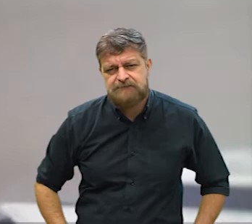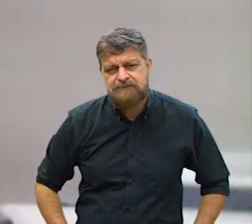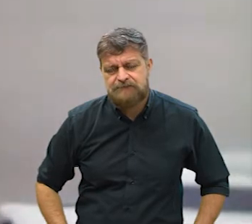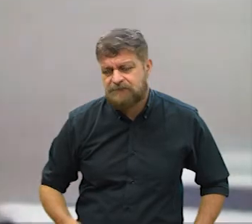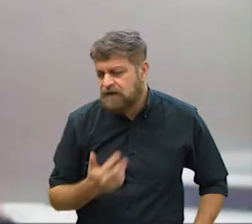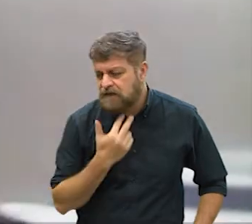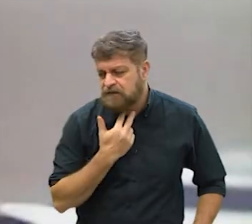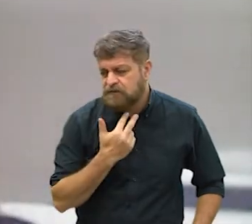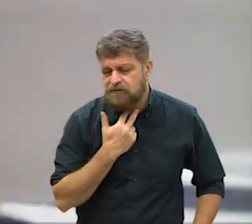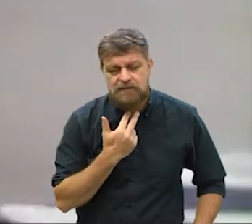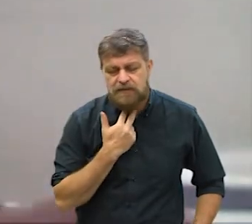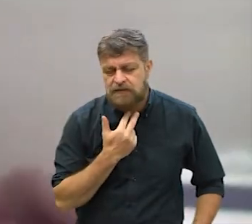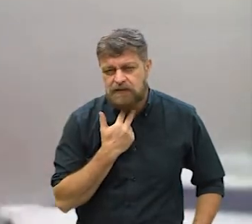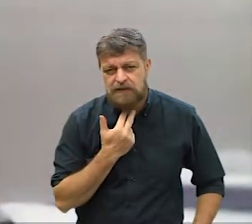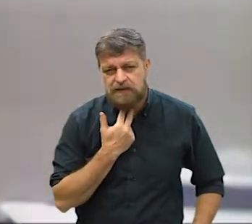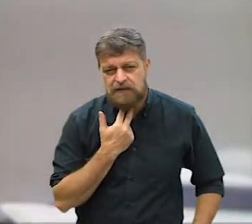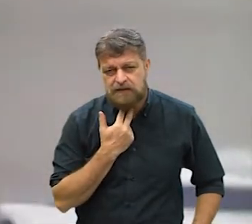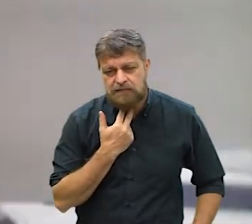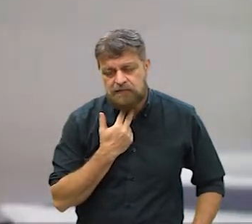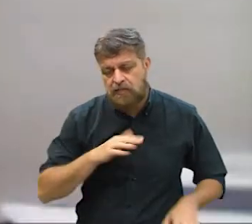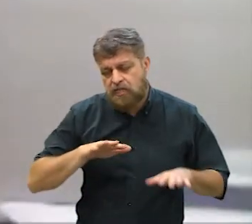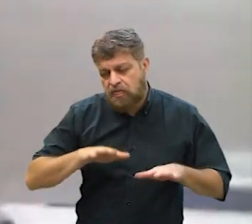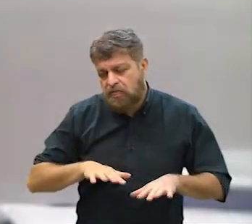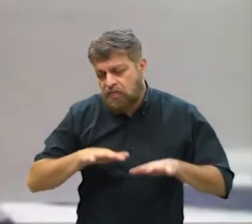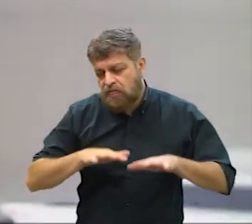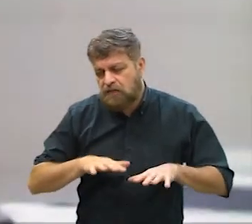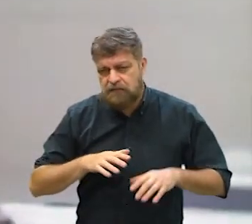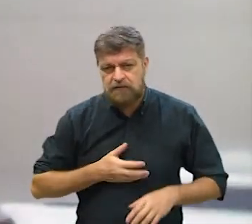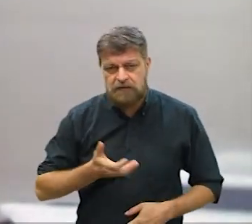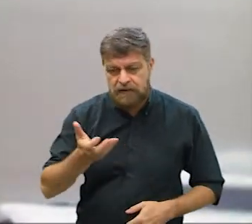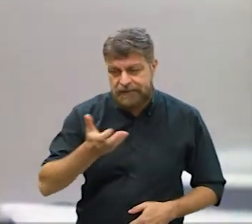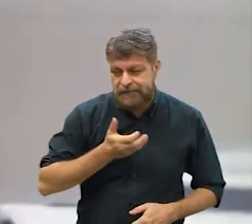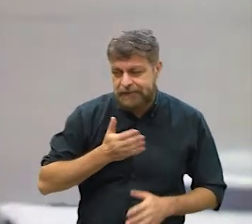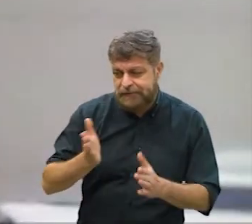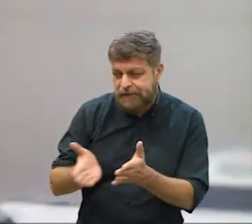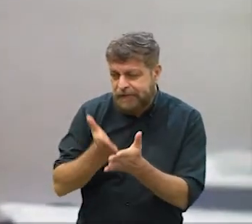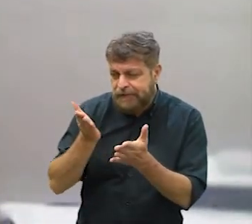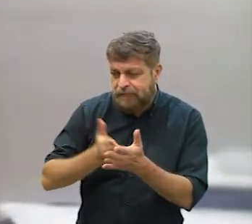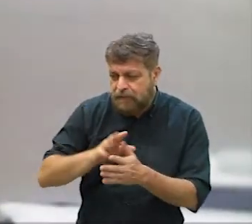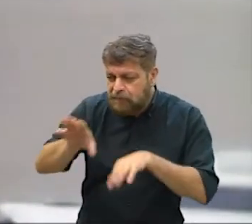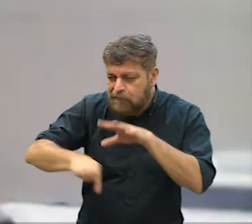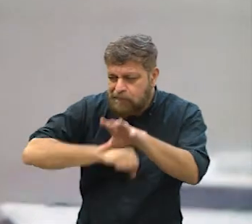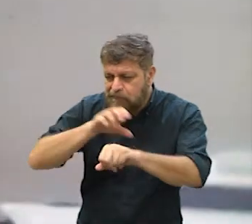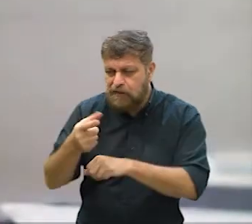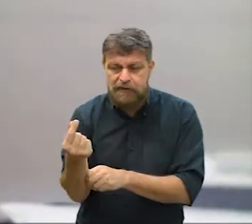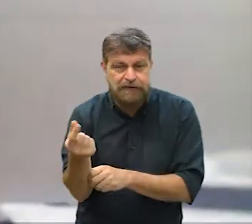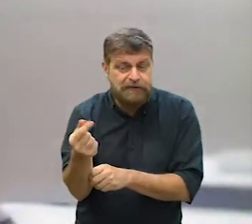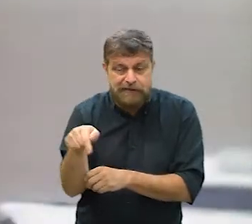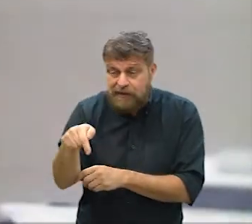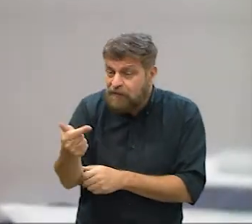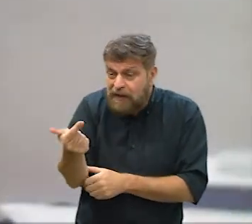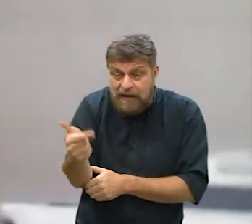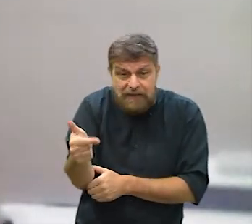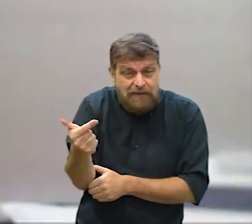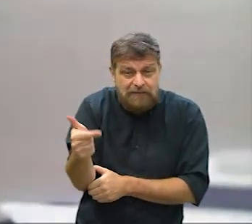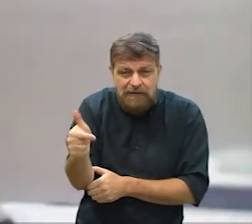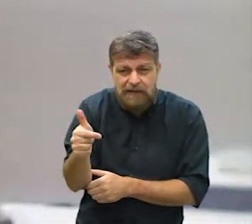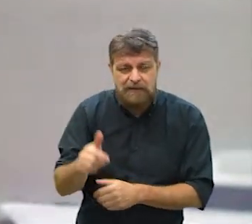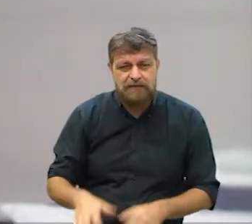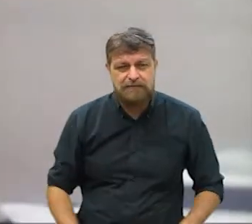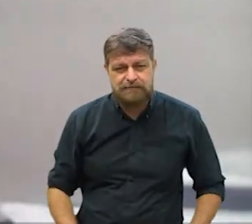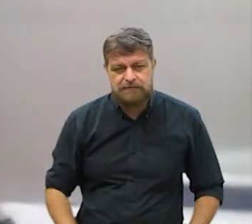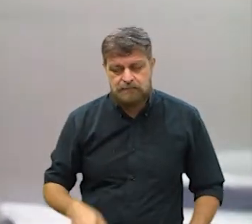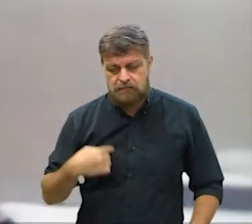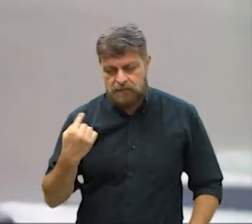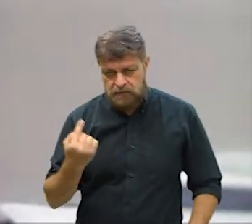não dá para você ficar querendo tirar de pobre uma coisa que ele não tem, né? Não tem sentido isso, né?